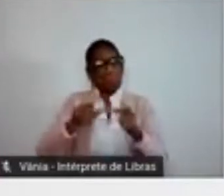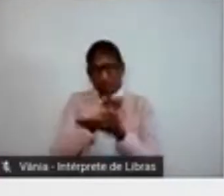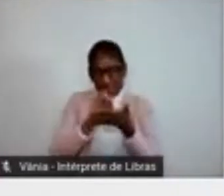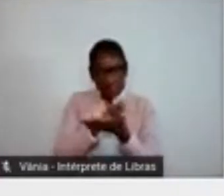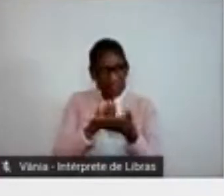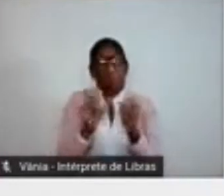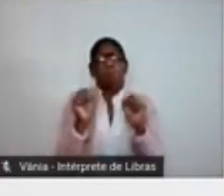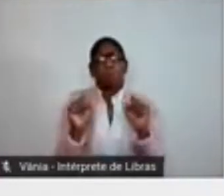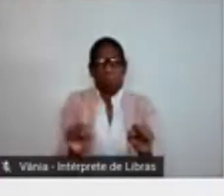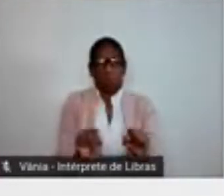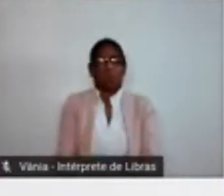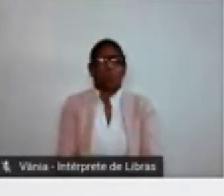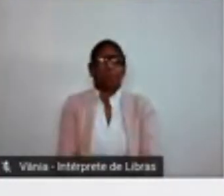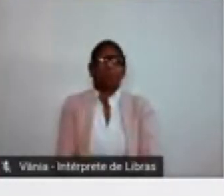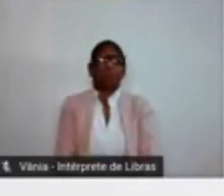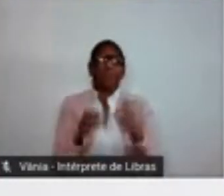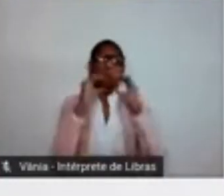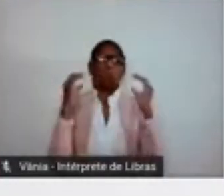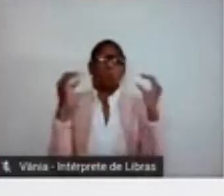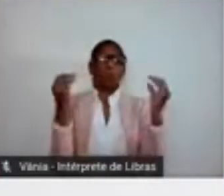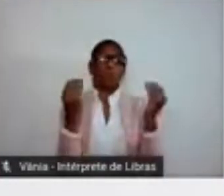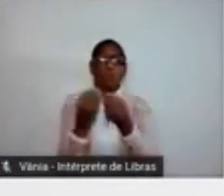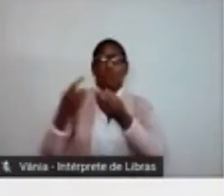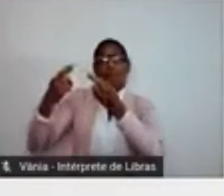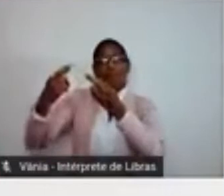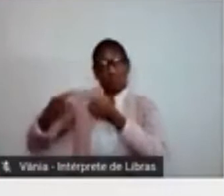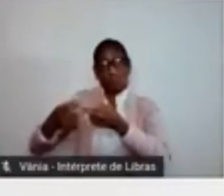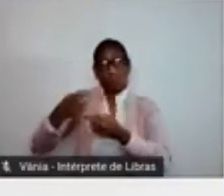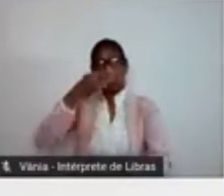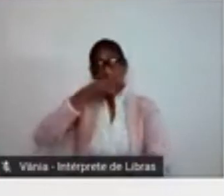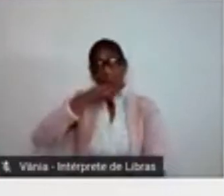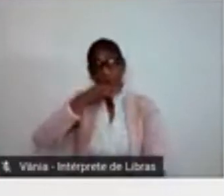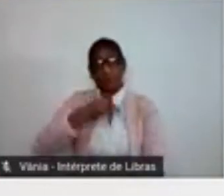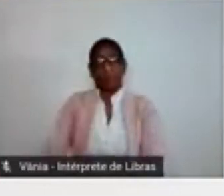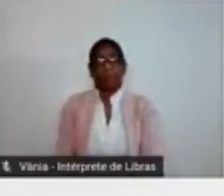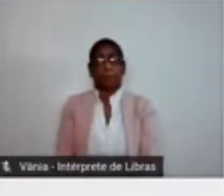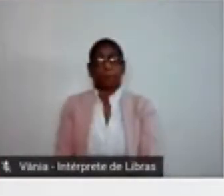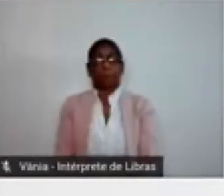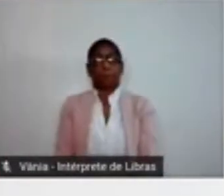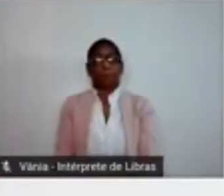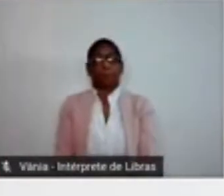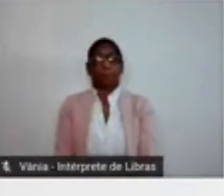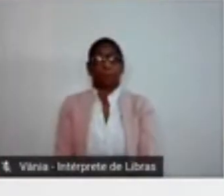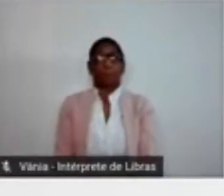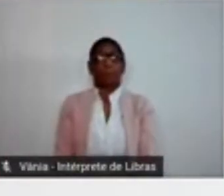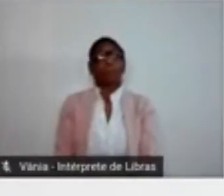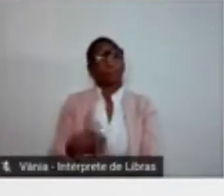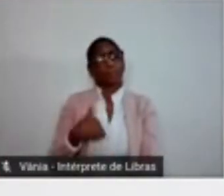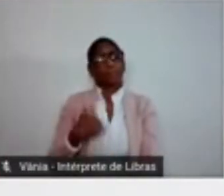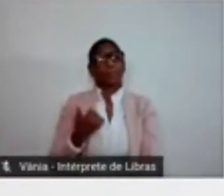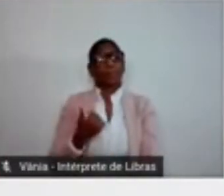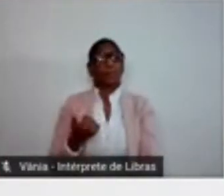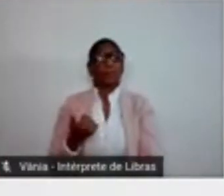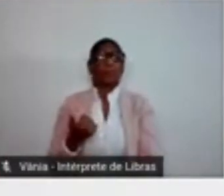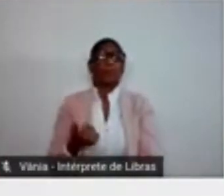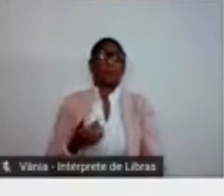à sociedade, à comunidade daquela região. Se eu puder só acrescentar aqui alguma coisa, governador. Por favor. Que tanto